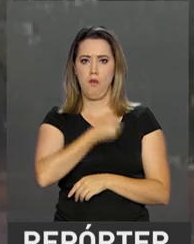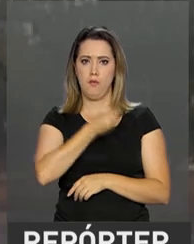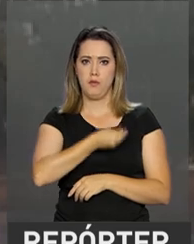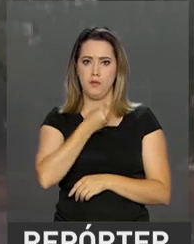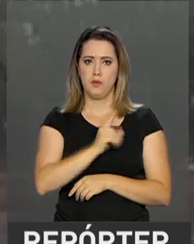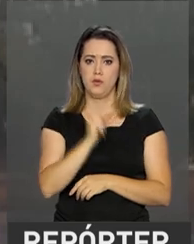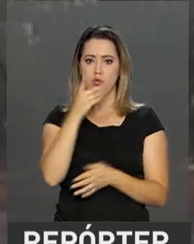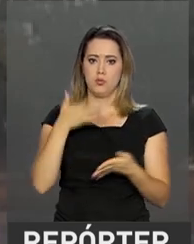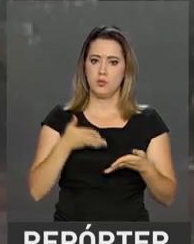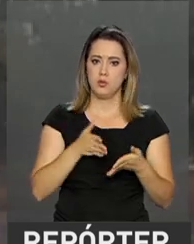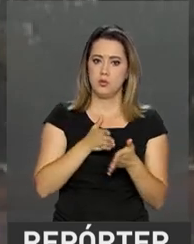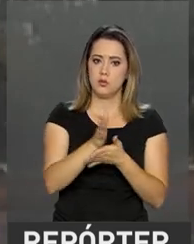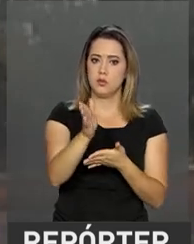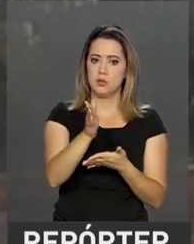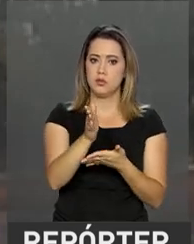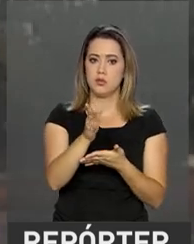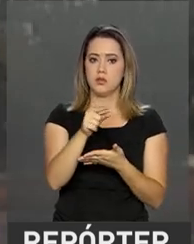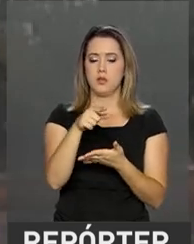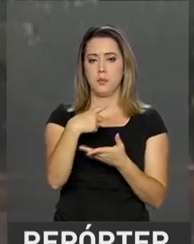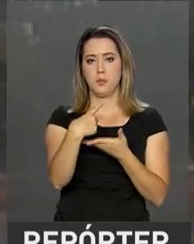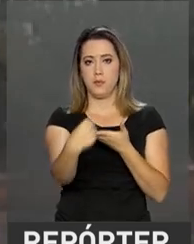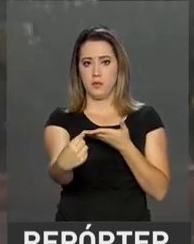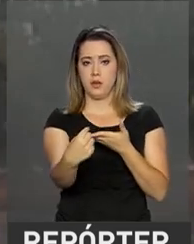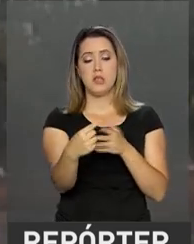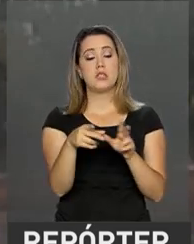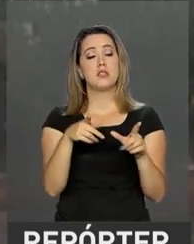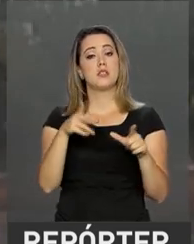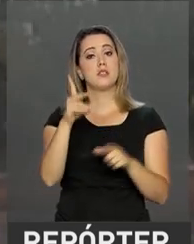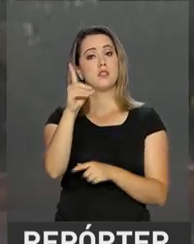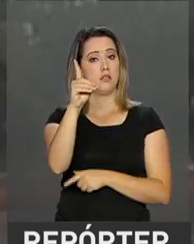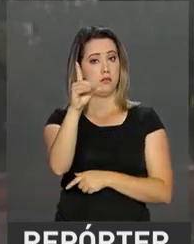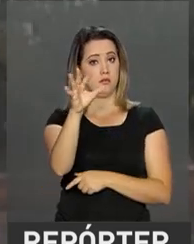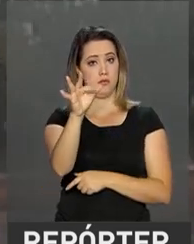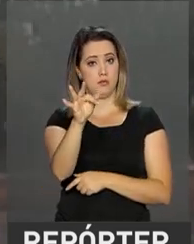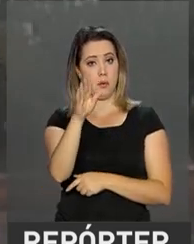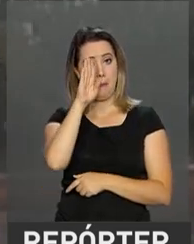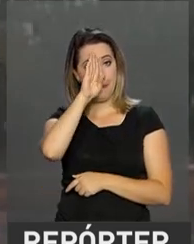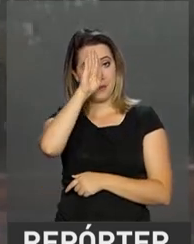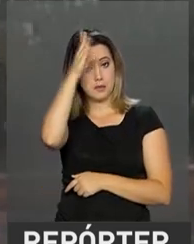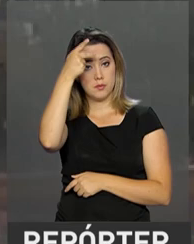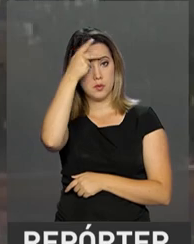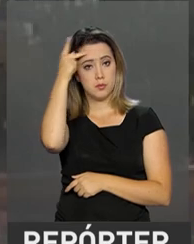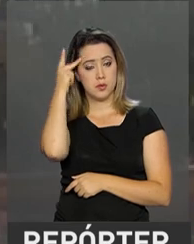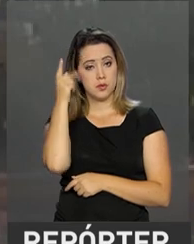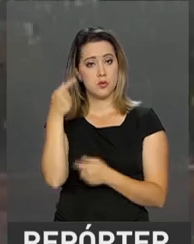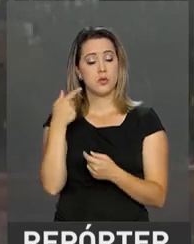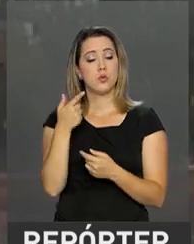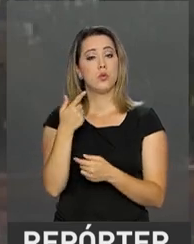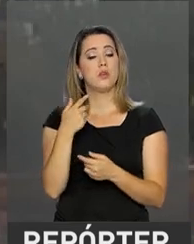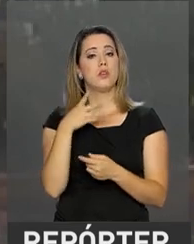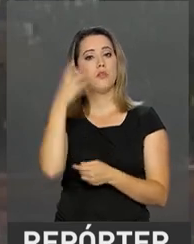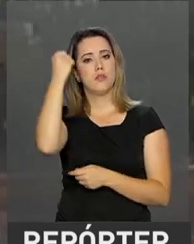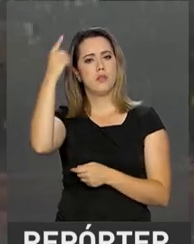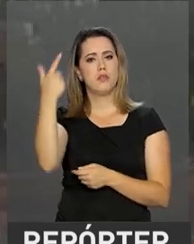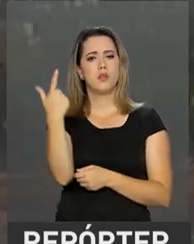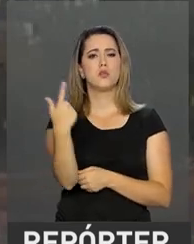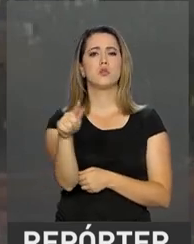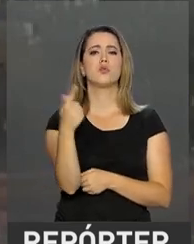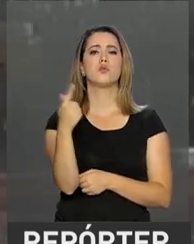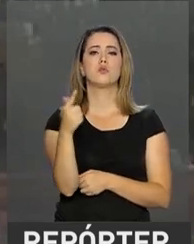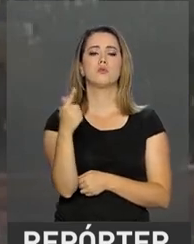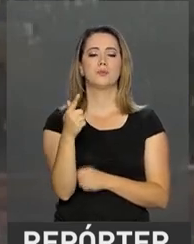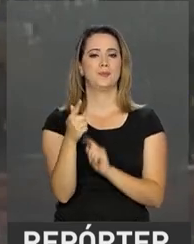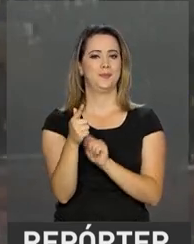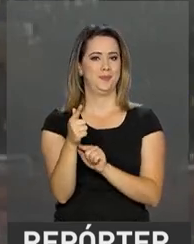de uma das saídas do Distrito Federal, usada principalmente por quem vai aproveitar o feriado em cidades próximas aqui de